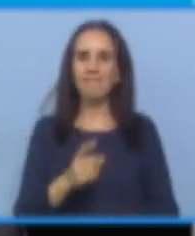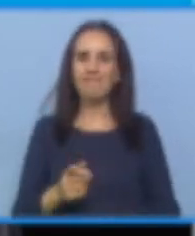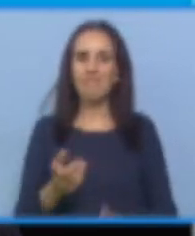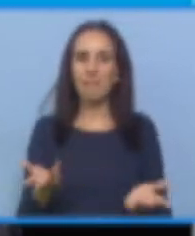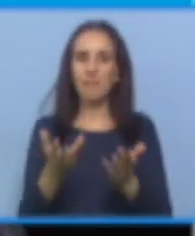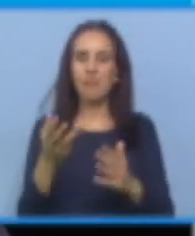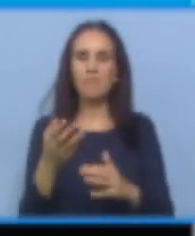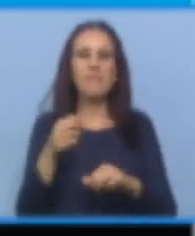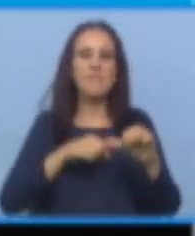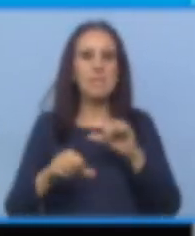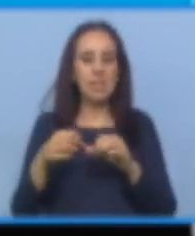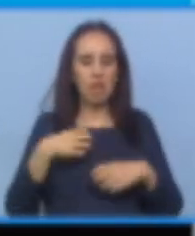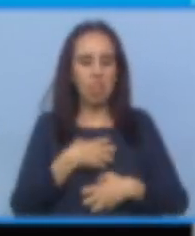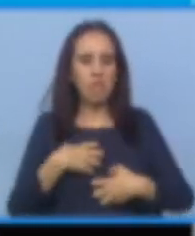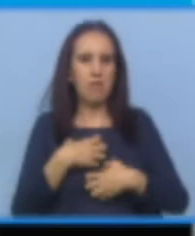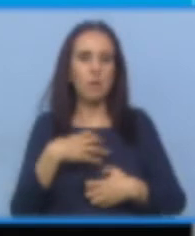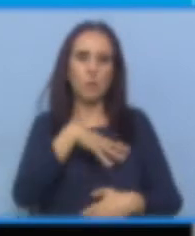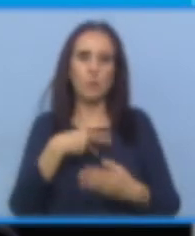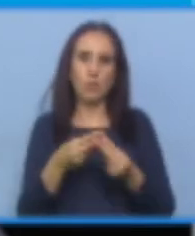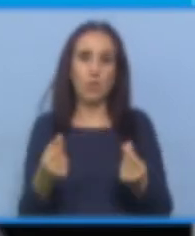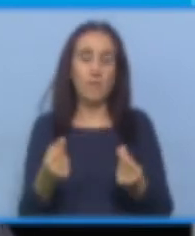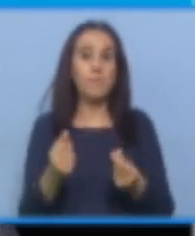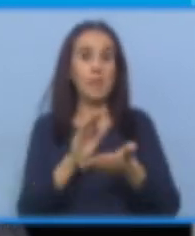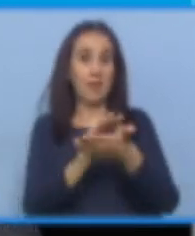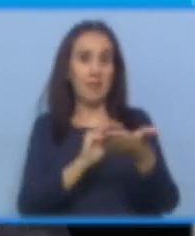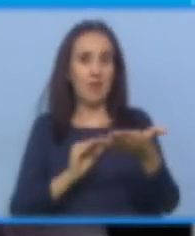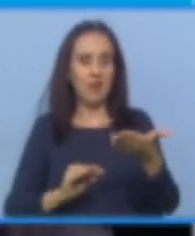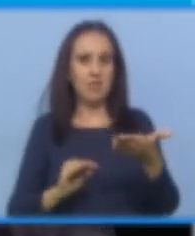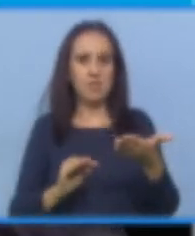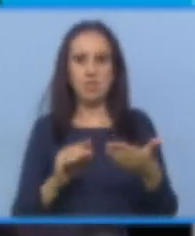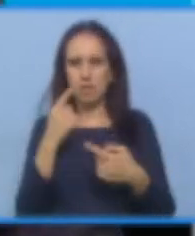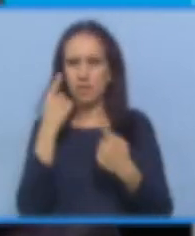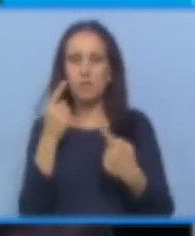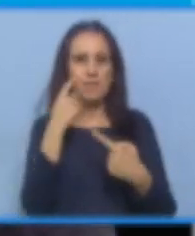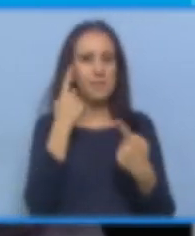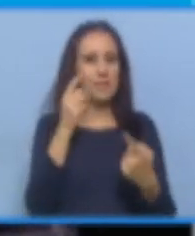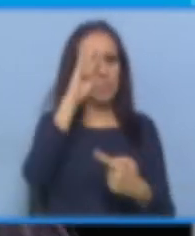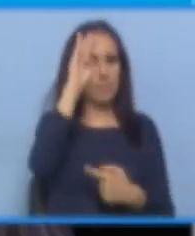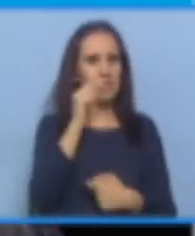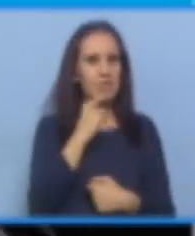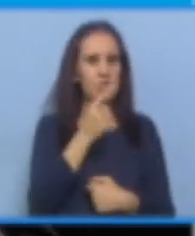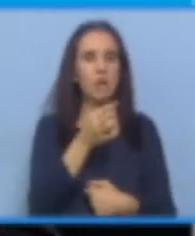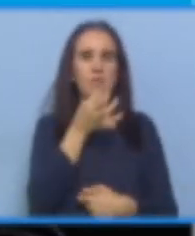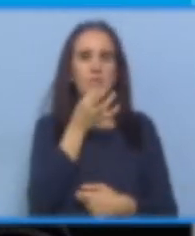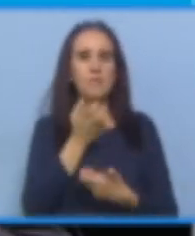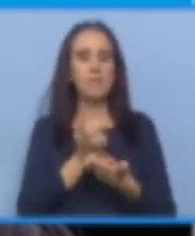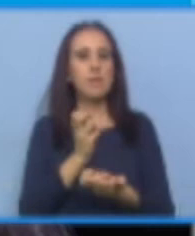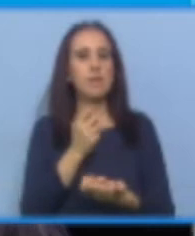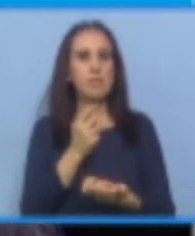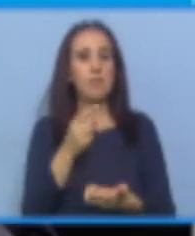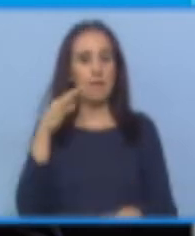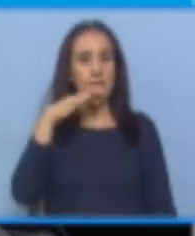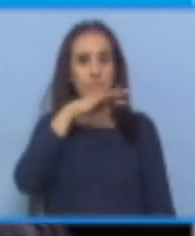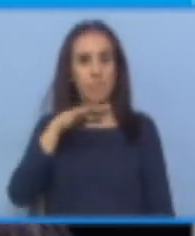as feridas do mundo, diz o Papa na carta de apresentação. Ele sublinha que as